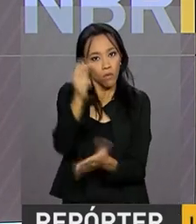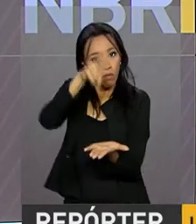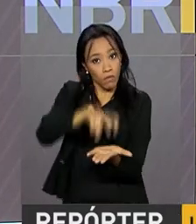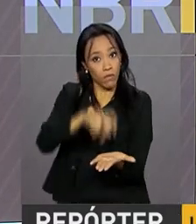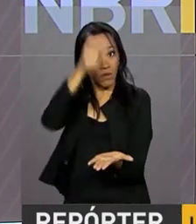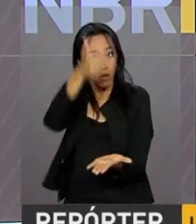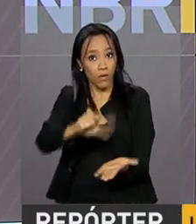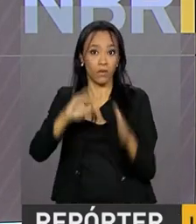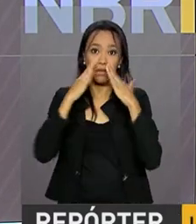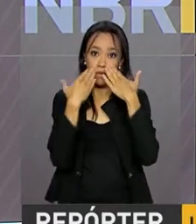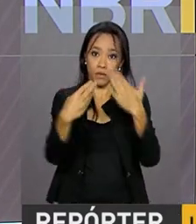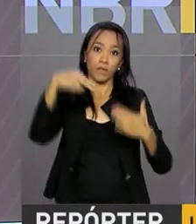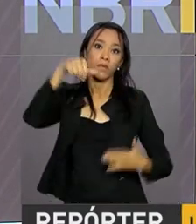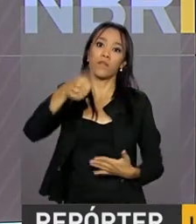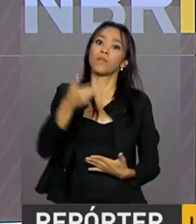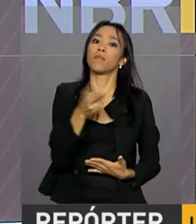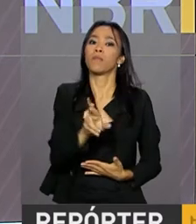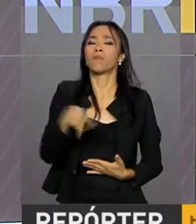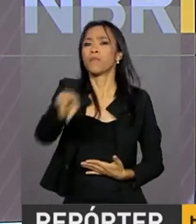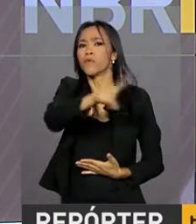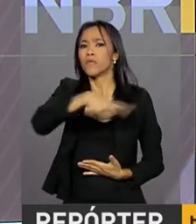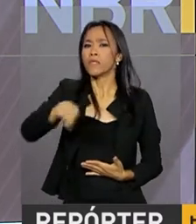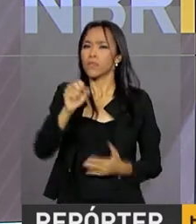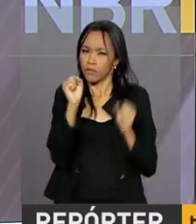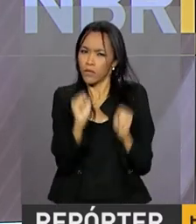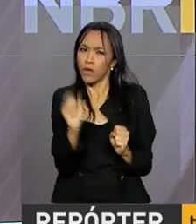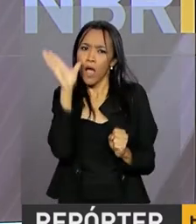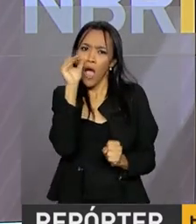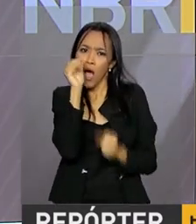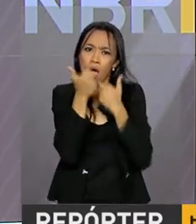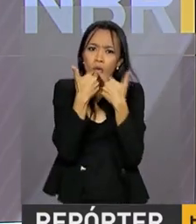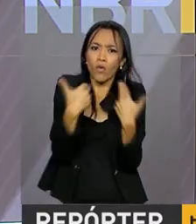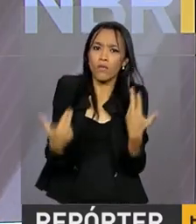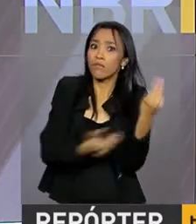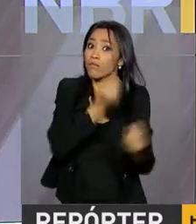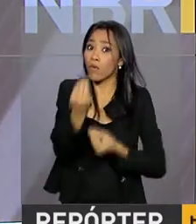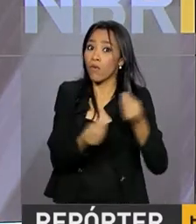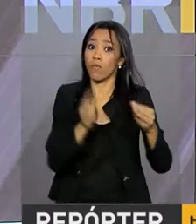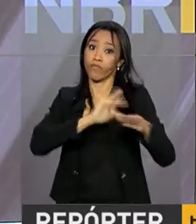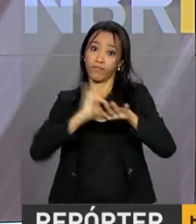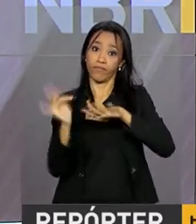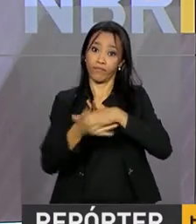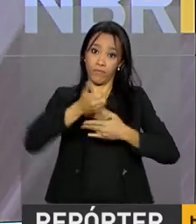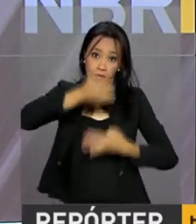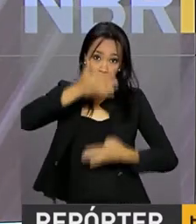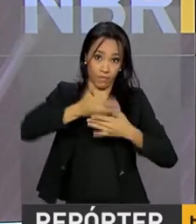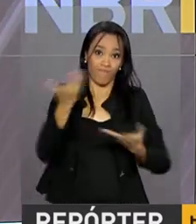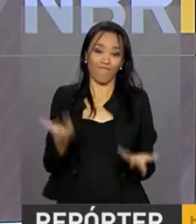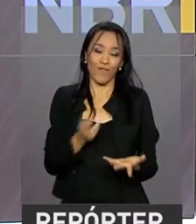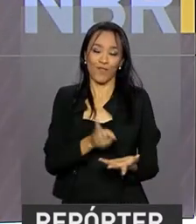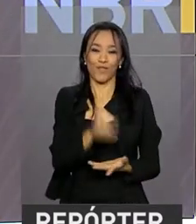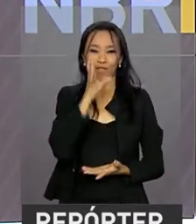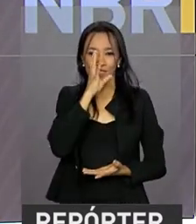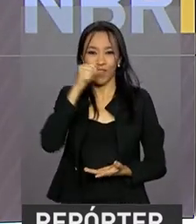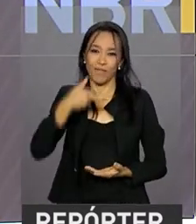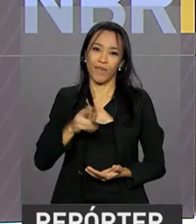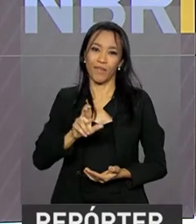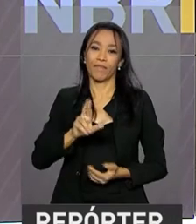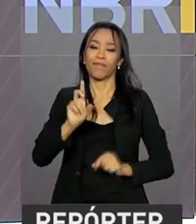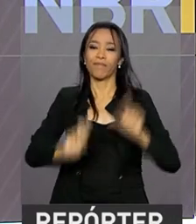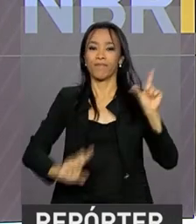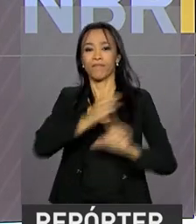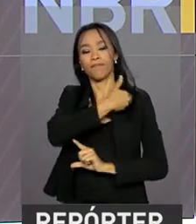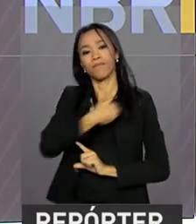na próxima edição do repórter br você pode acompanhar também as novidades pelas nossas redes sociais conte com a gente aqui na tv